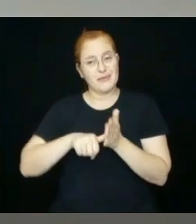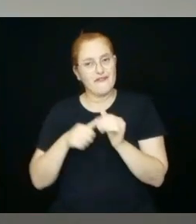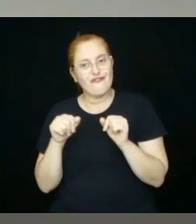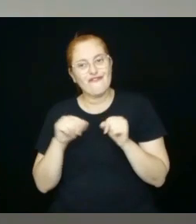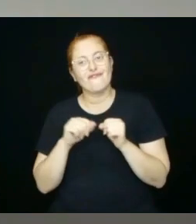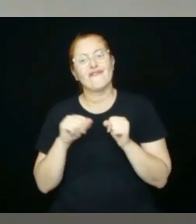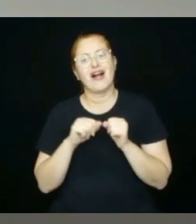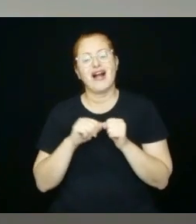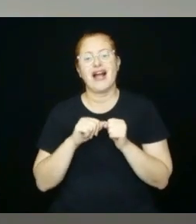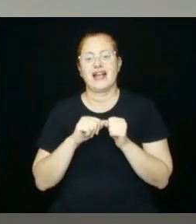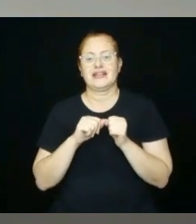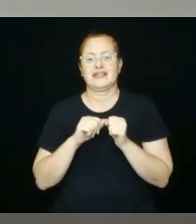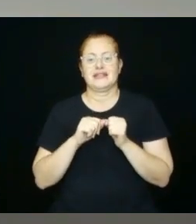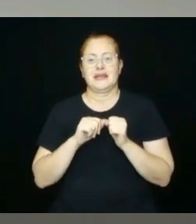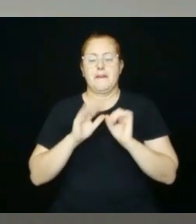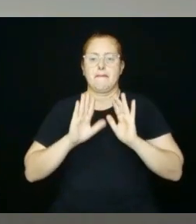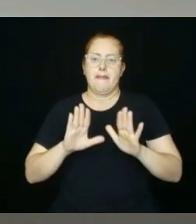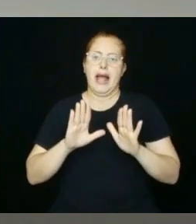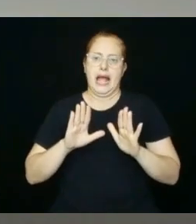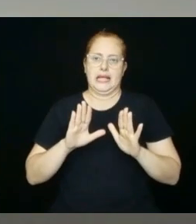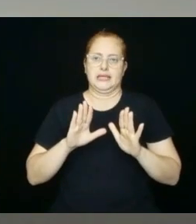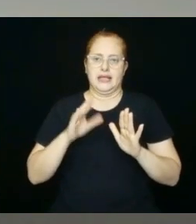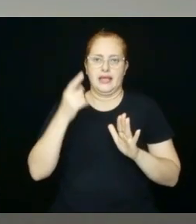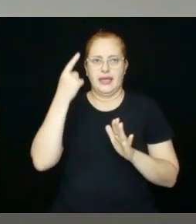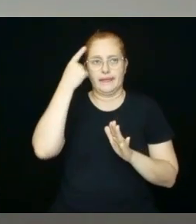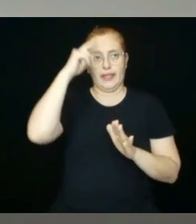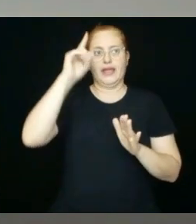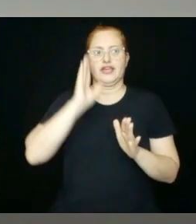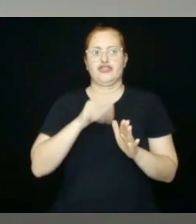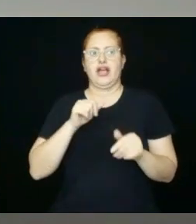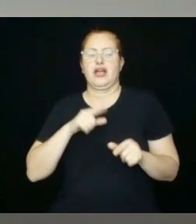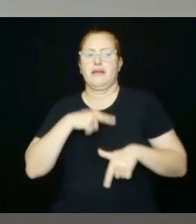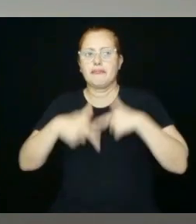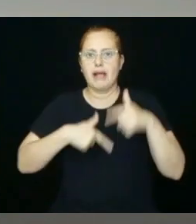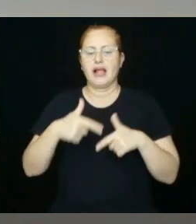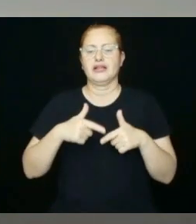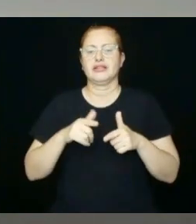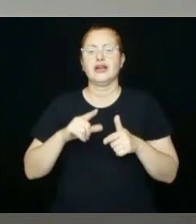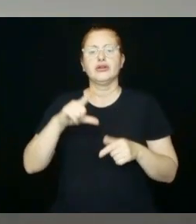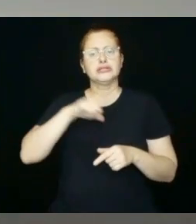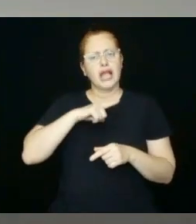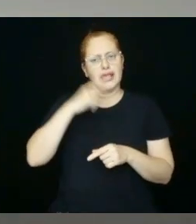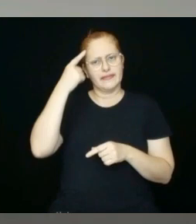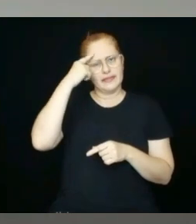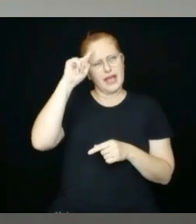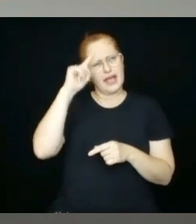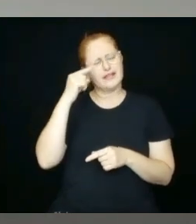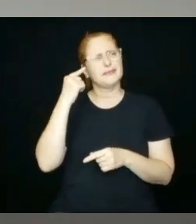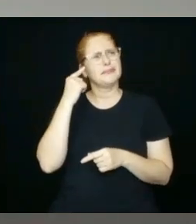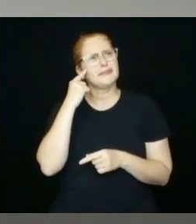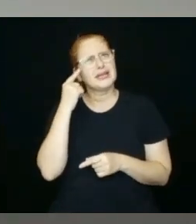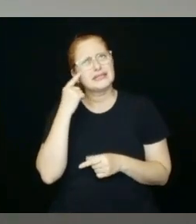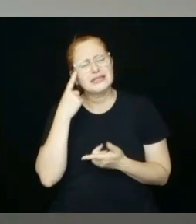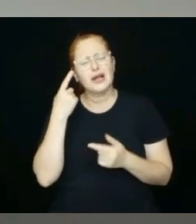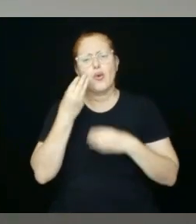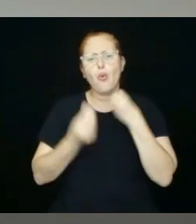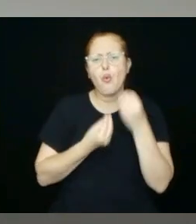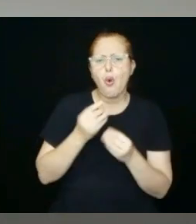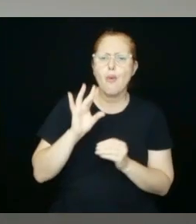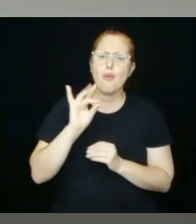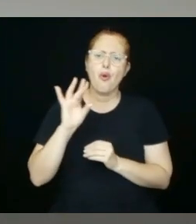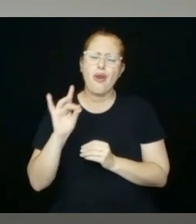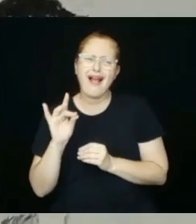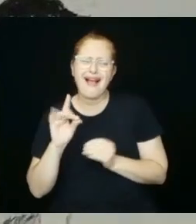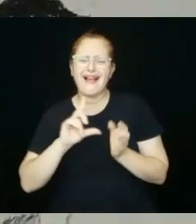realiza. Não é que eu trabalho tendo a ideia e realizando, mas nesse caso, assim, eu olhando ele, eu tive a ideia de eu fazer uma frotagem, vou colar. Mas aí